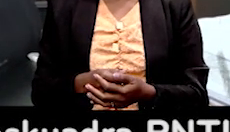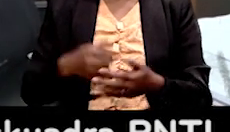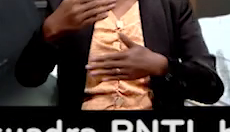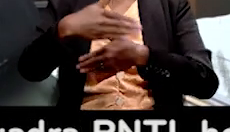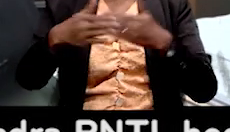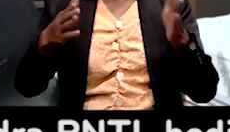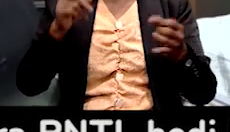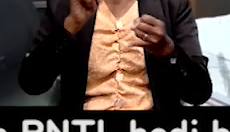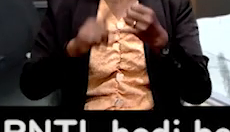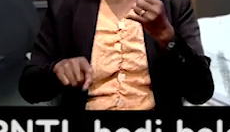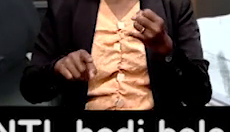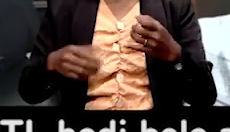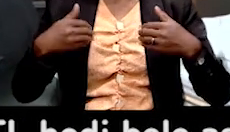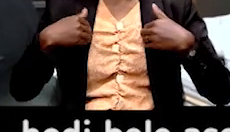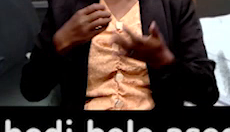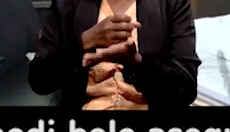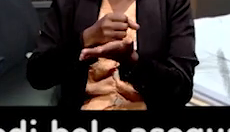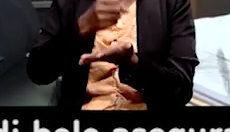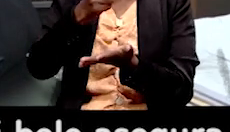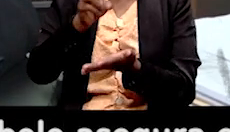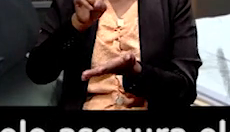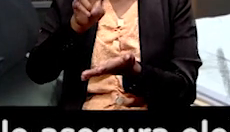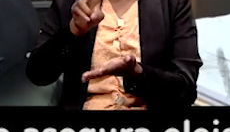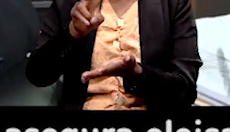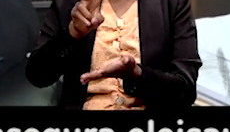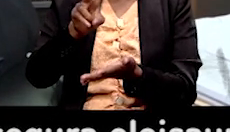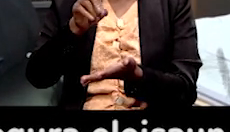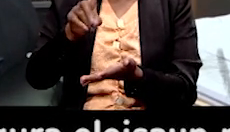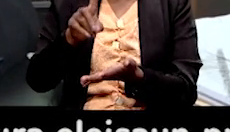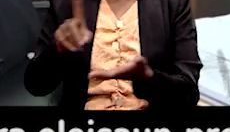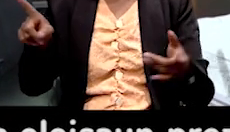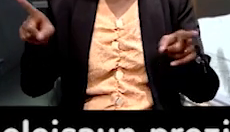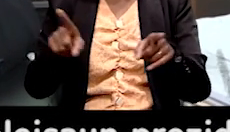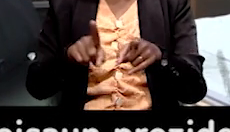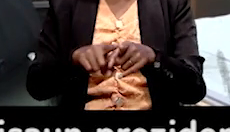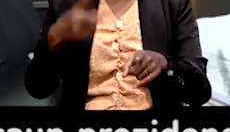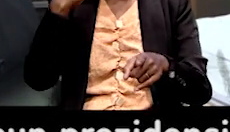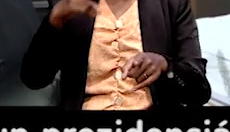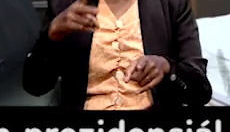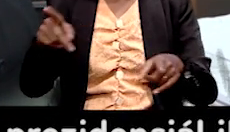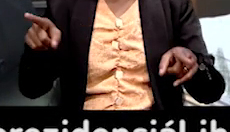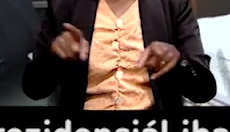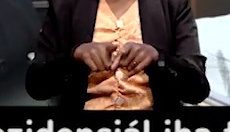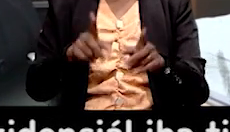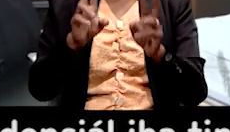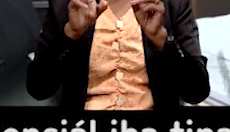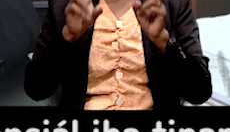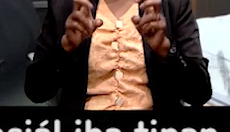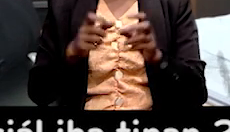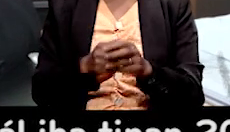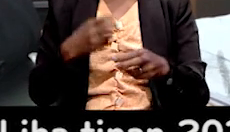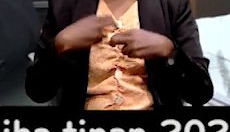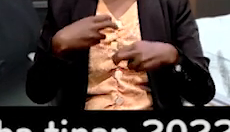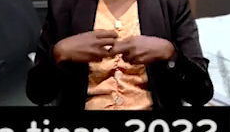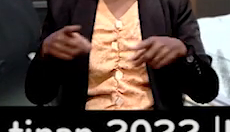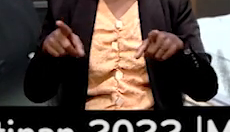ida maksira detekta dehan saitia nesan zelo be yelet nedet ansare